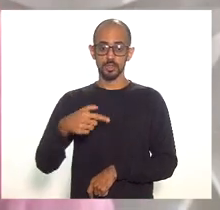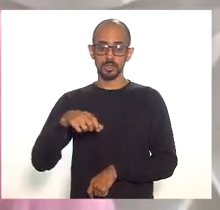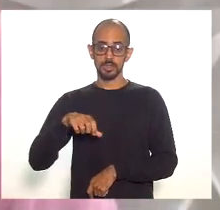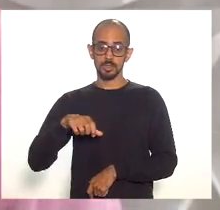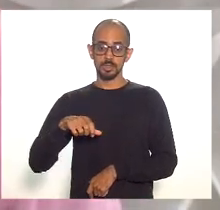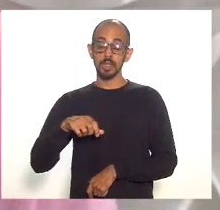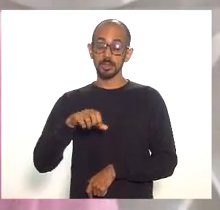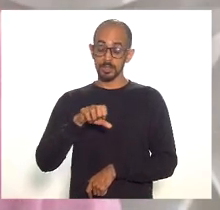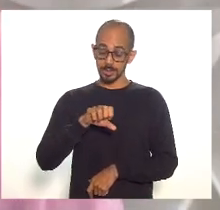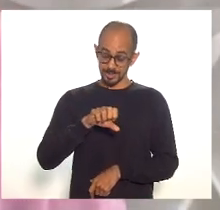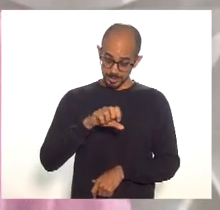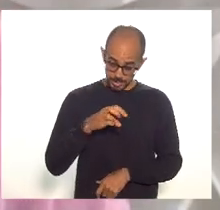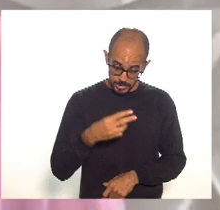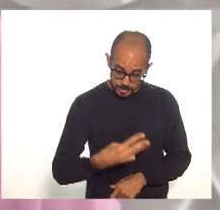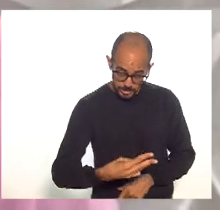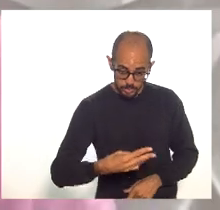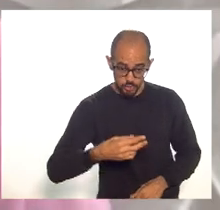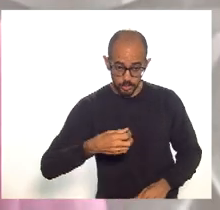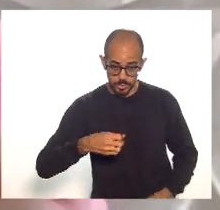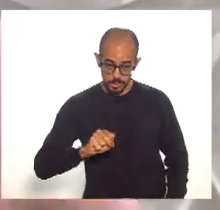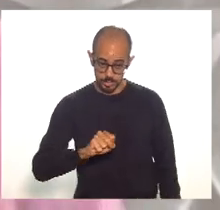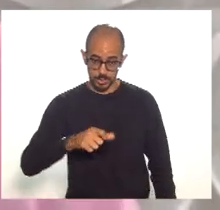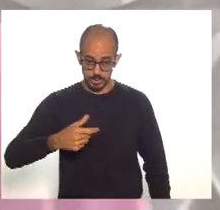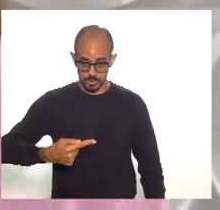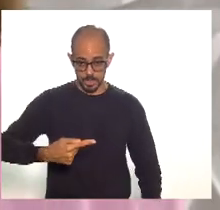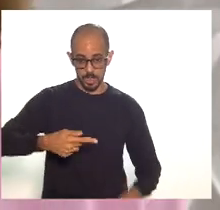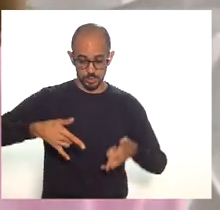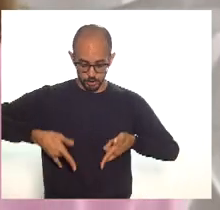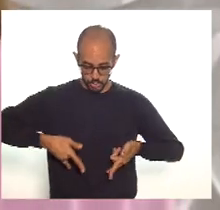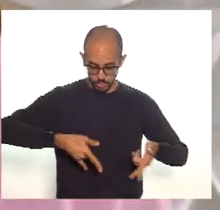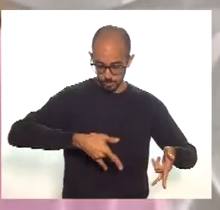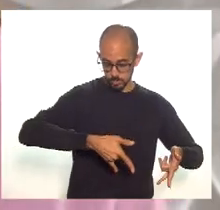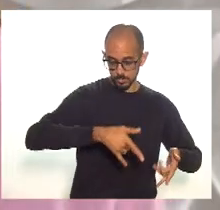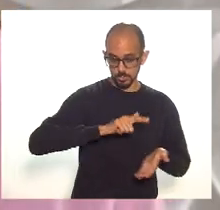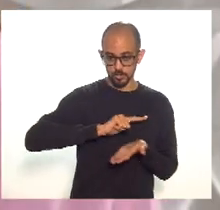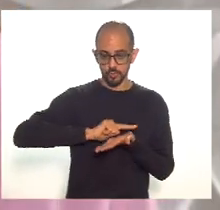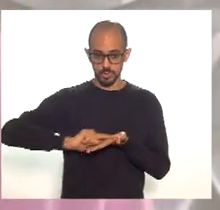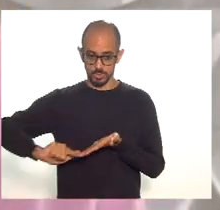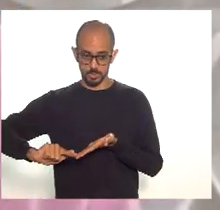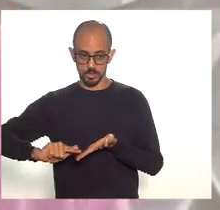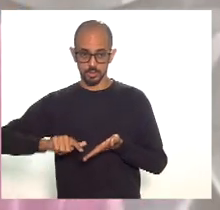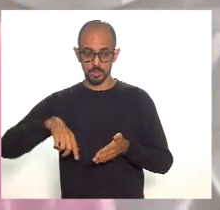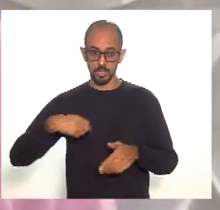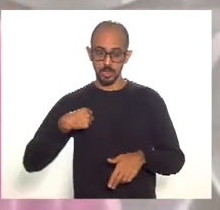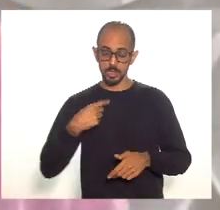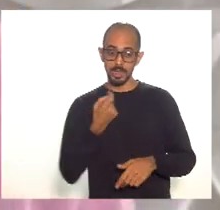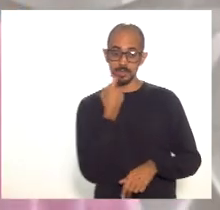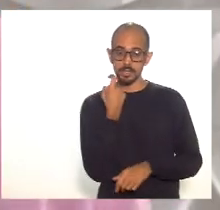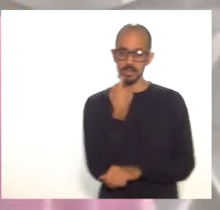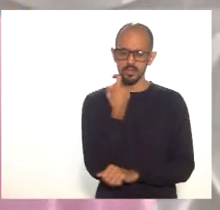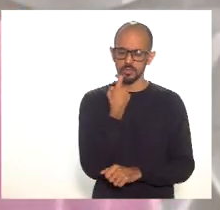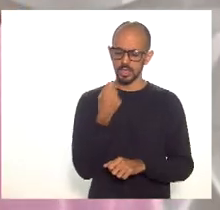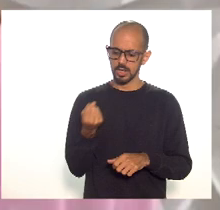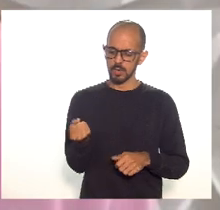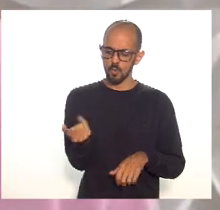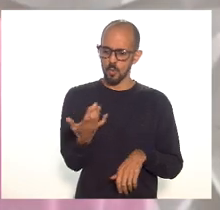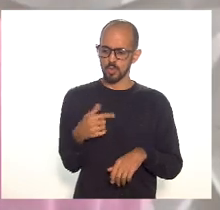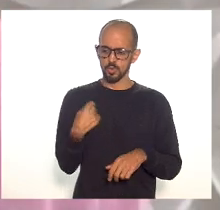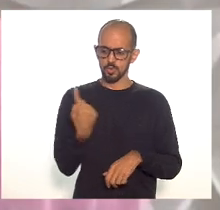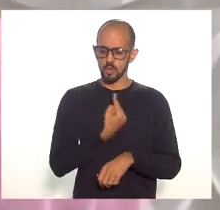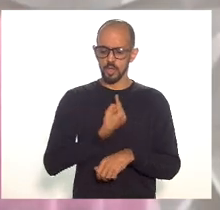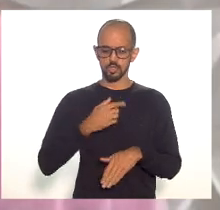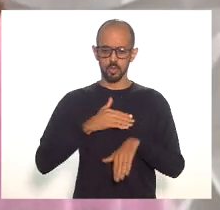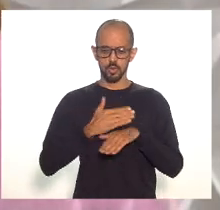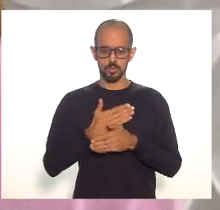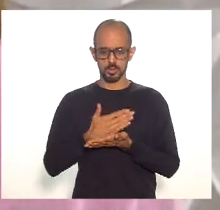por falta de pessoal. Né? Quando nós chegamos na audiência da sexta-feira, e eu tive a oportunidade de fazer um